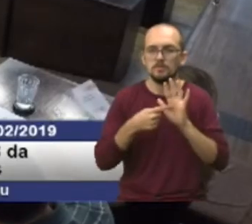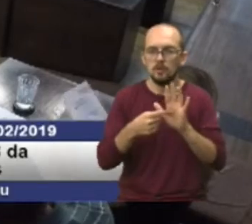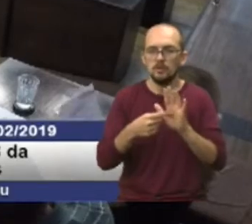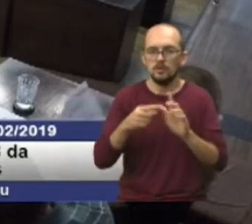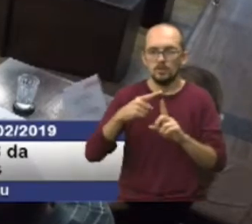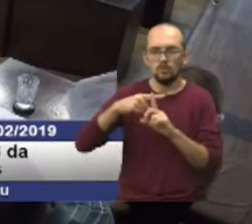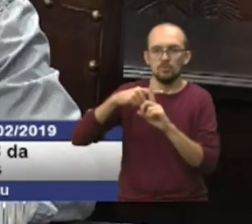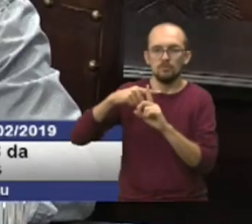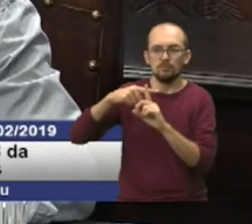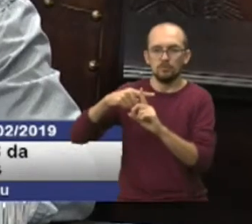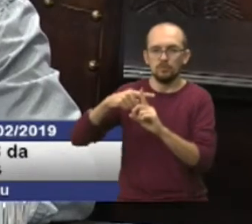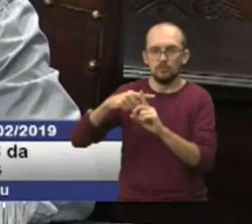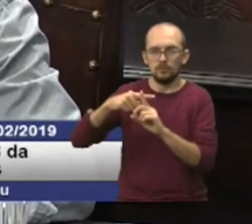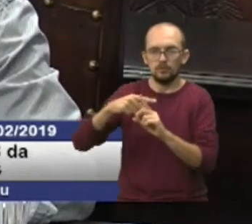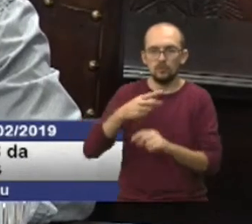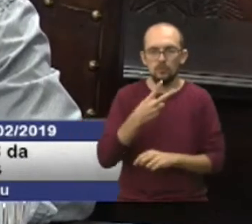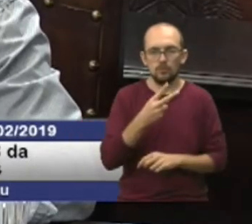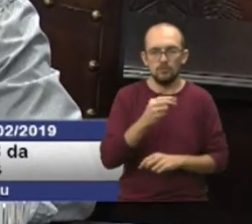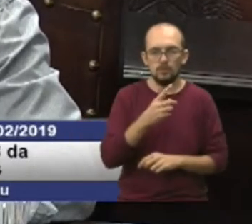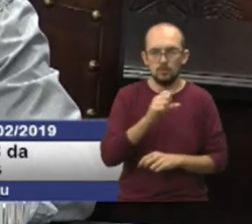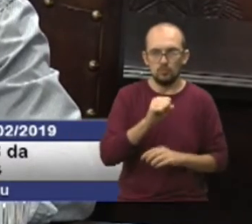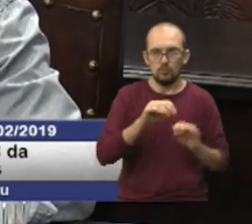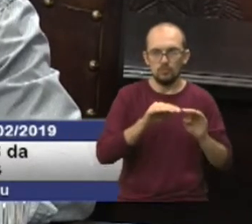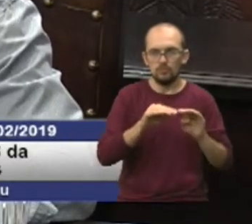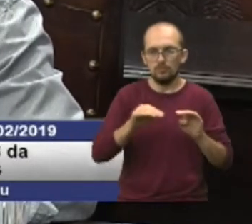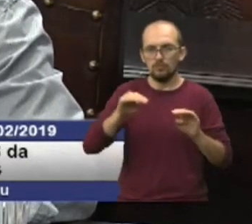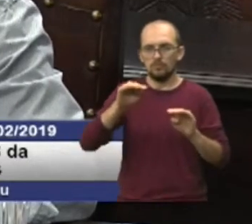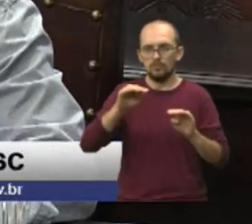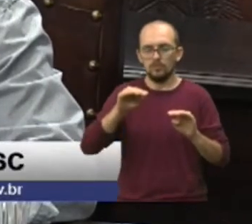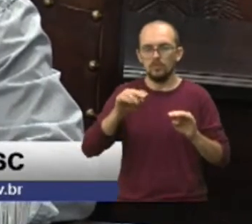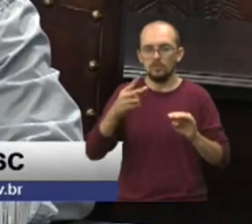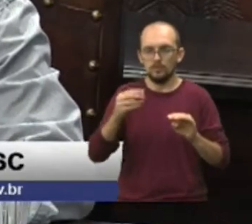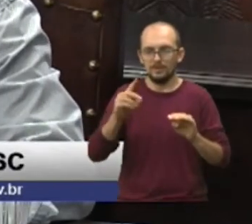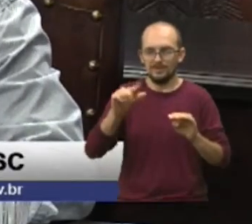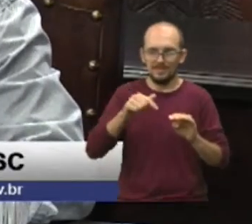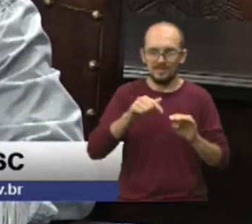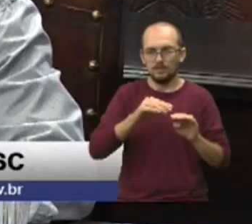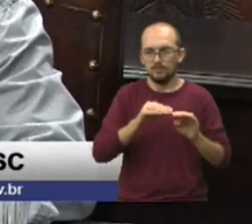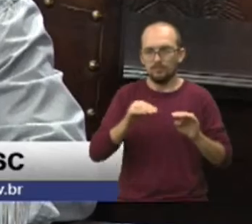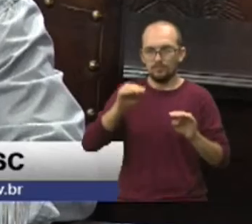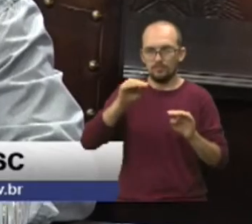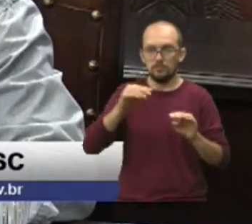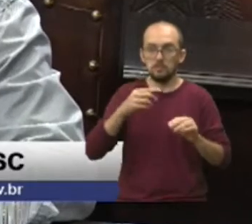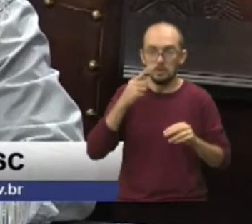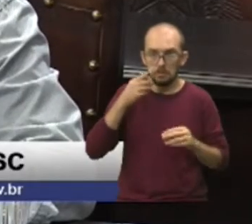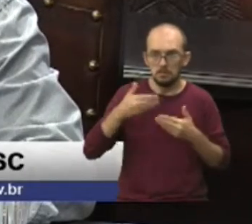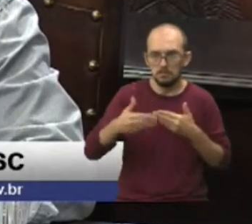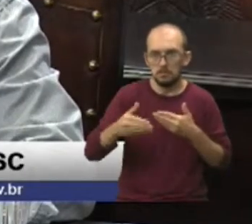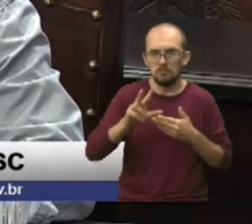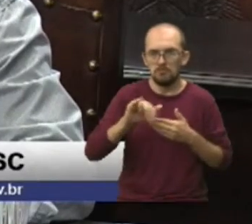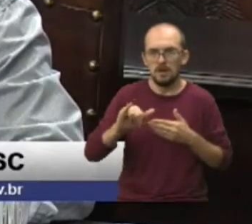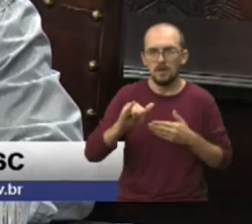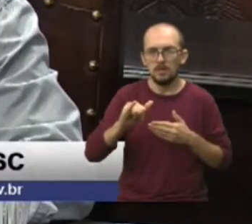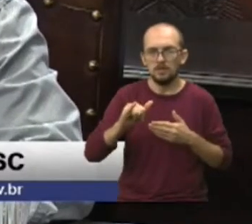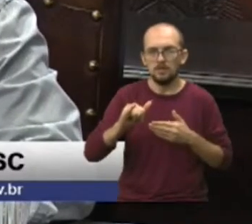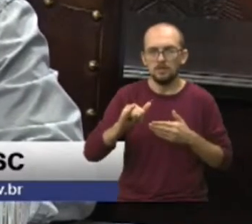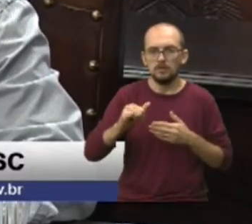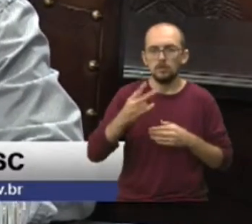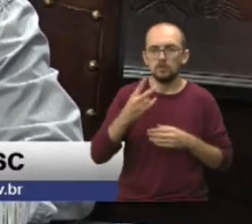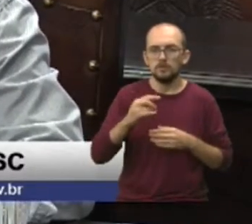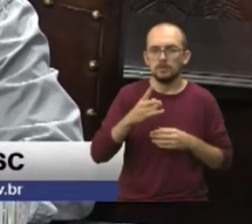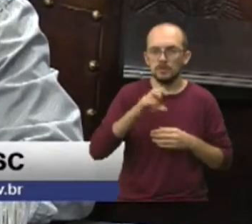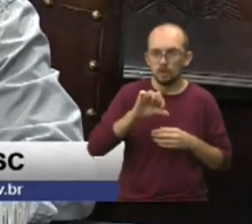de 2018 para 2017. Isso. Existe uma previsão também de um saldo positivo de 2019